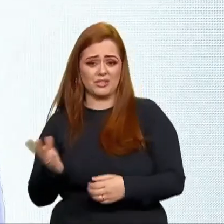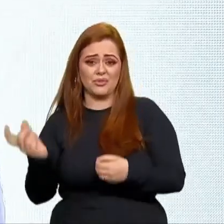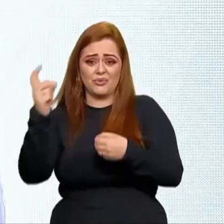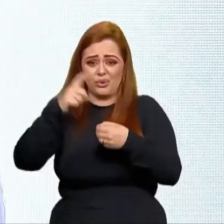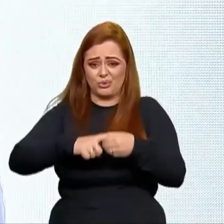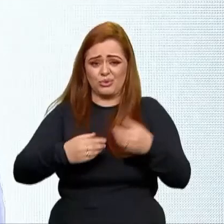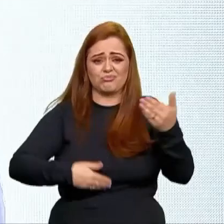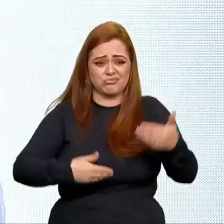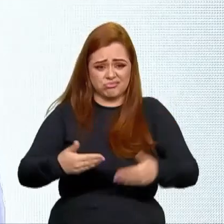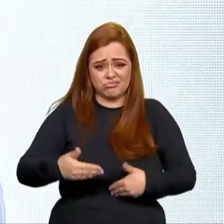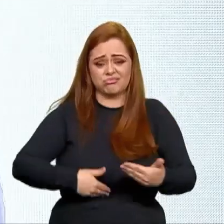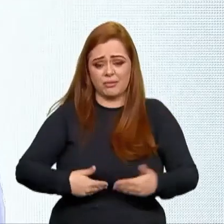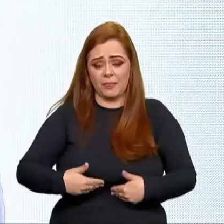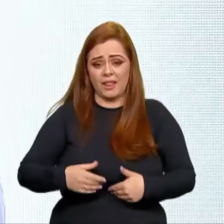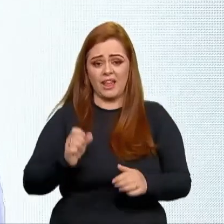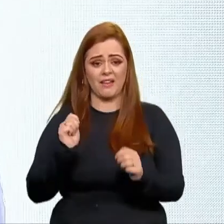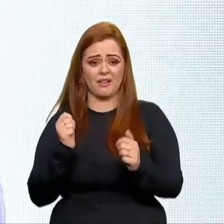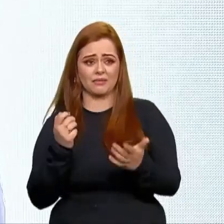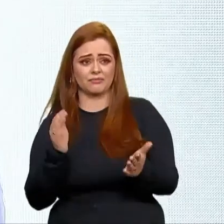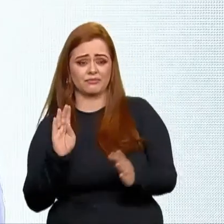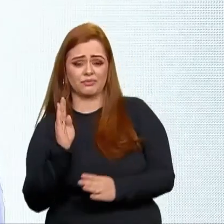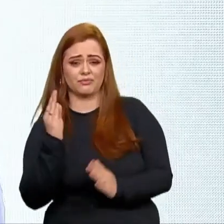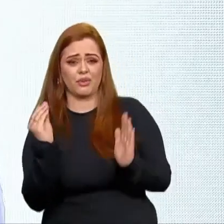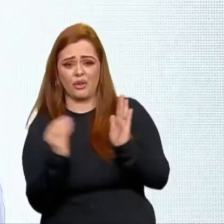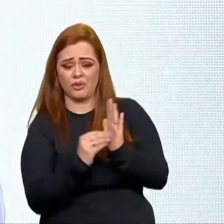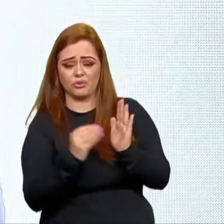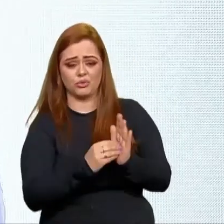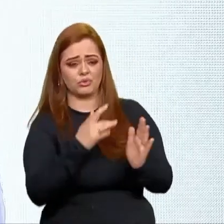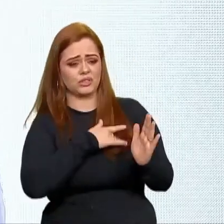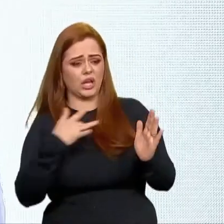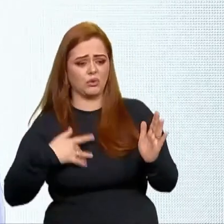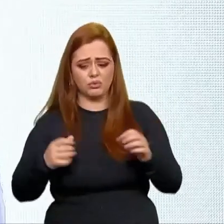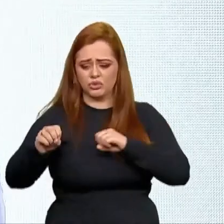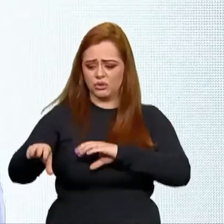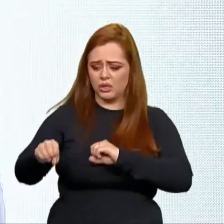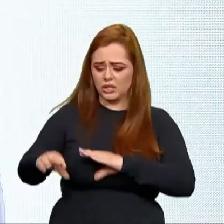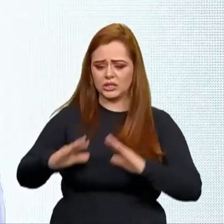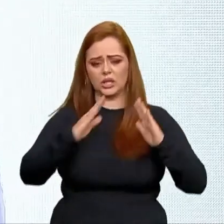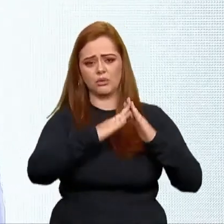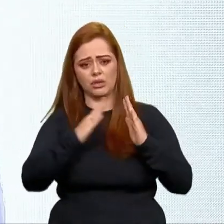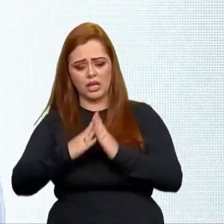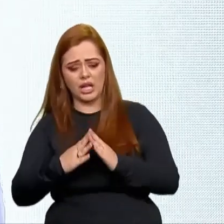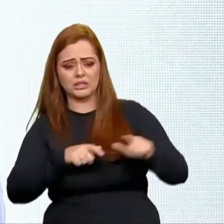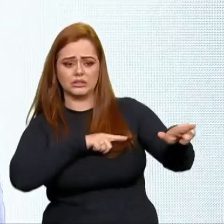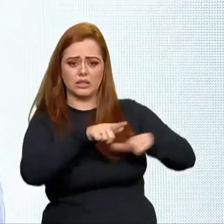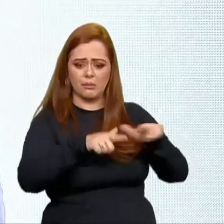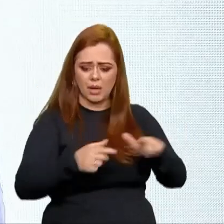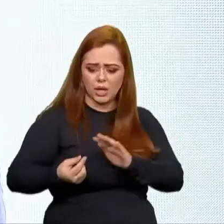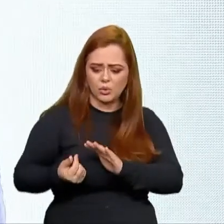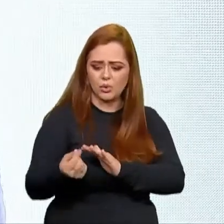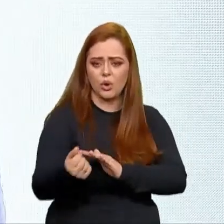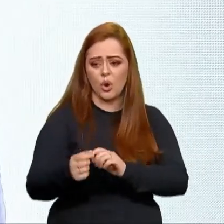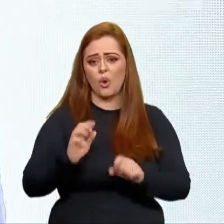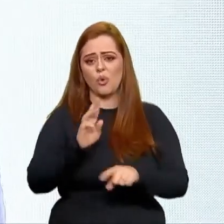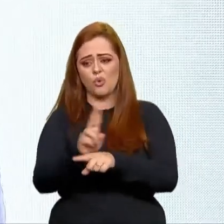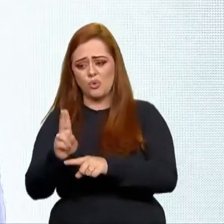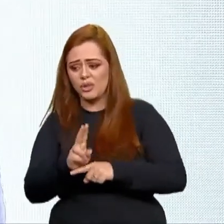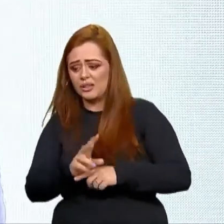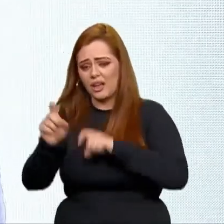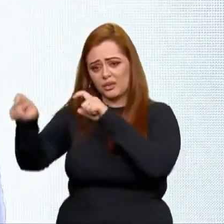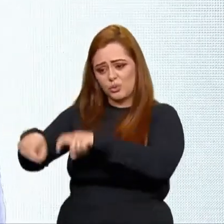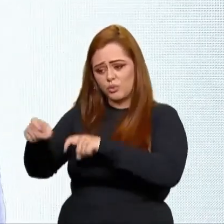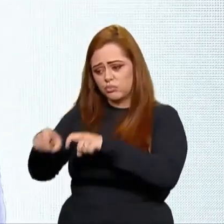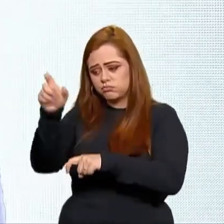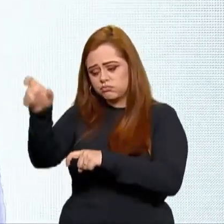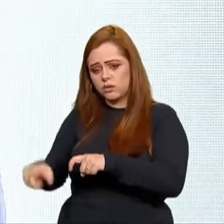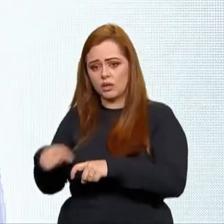fome. Faltou saúde, vacina e educação, faltou emprego e renda, faltou moradia, faltou cuidado com o homem do campo, com a nossa